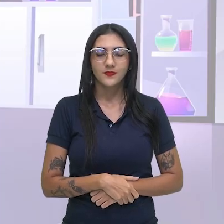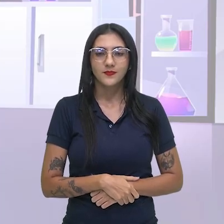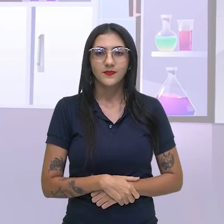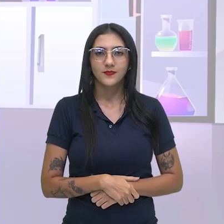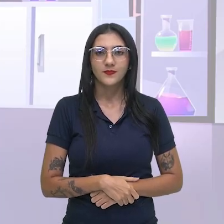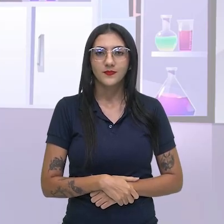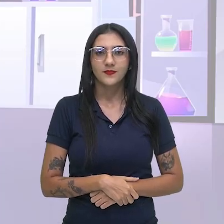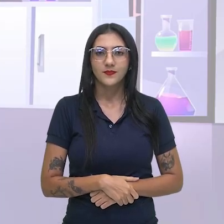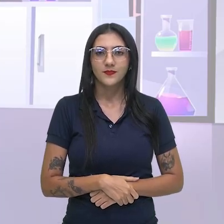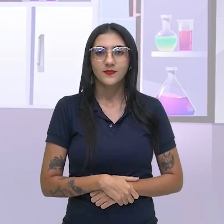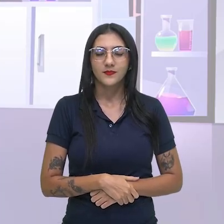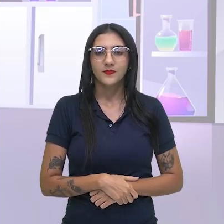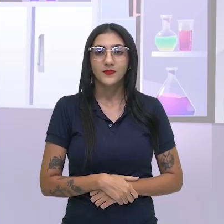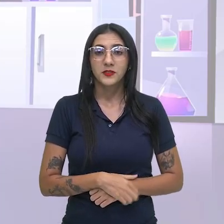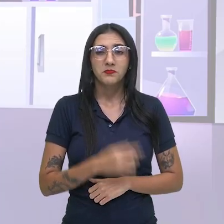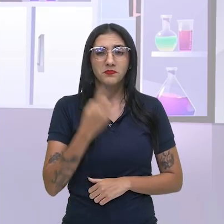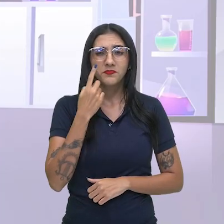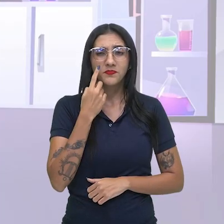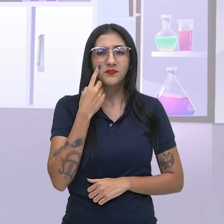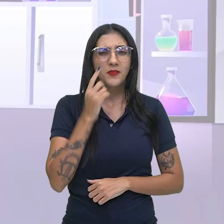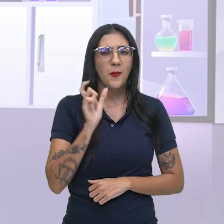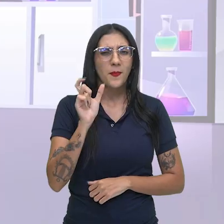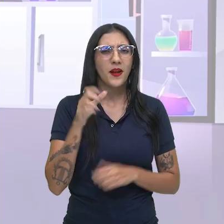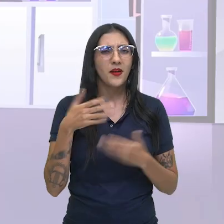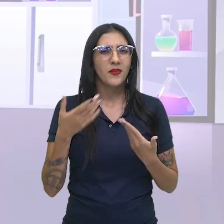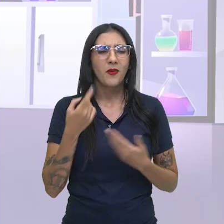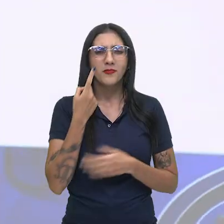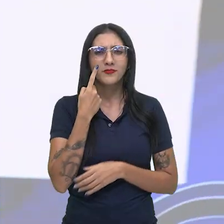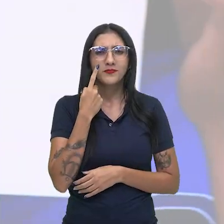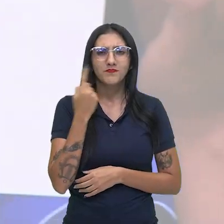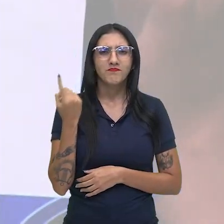Vejam a minha palavra secreta.